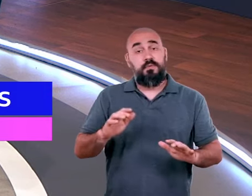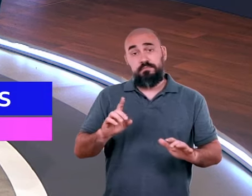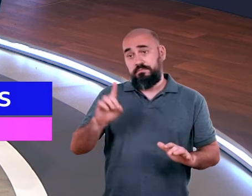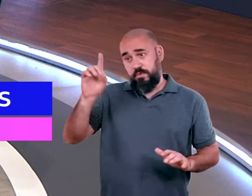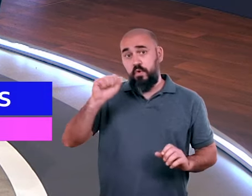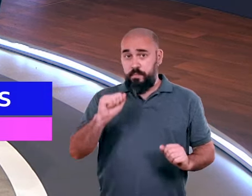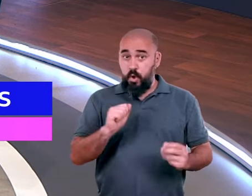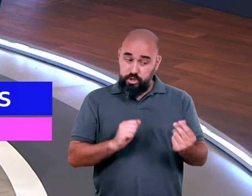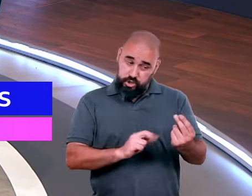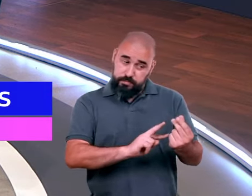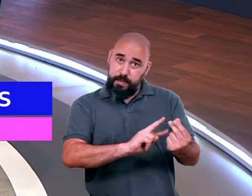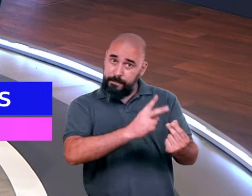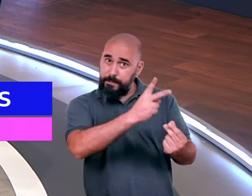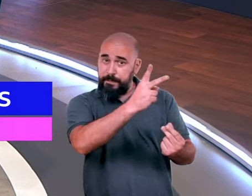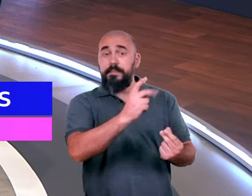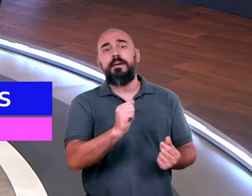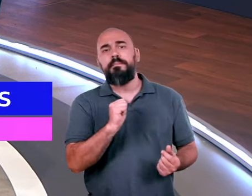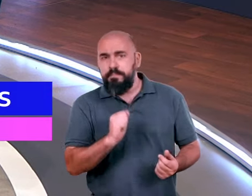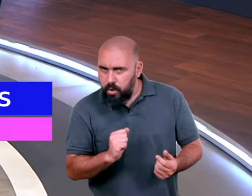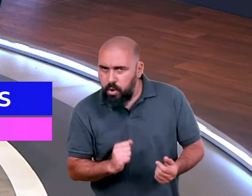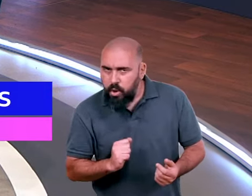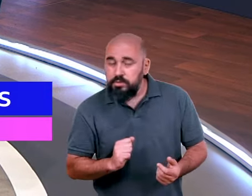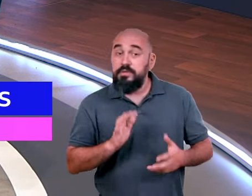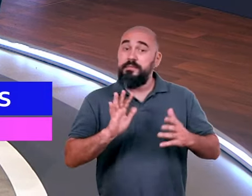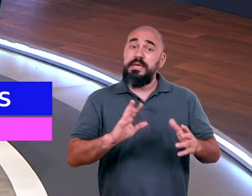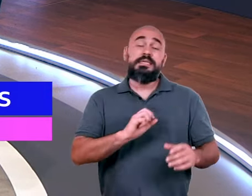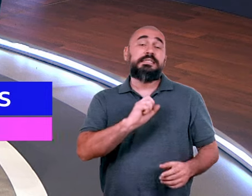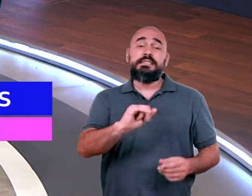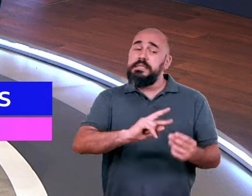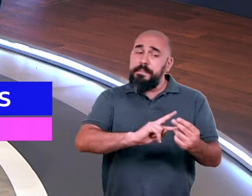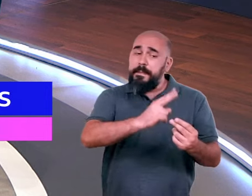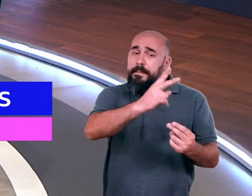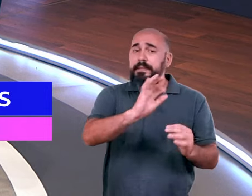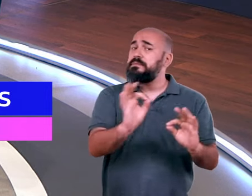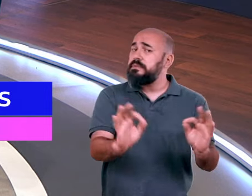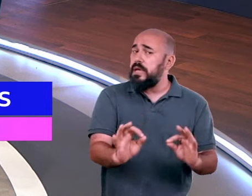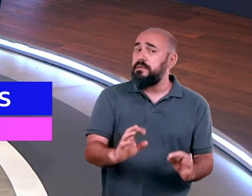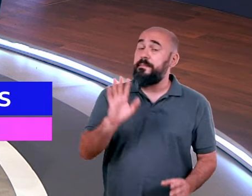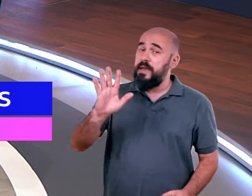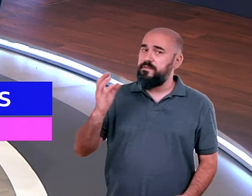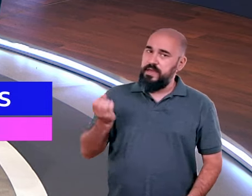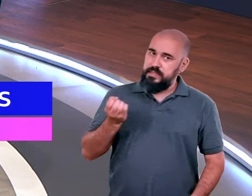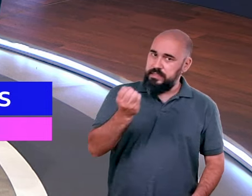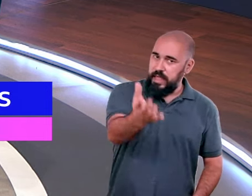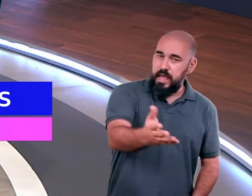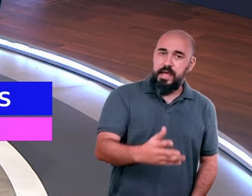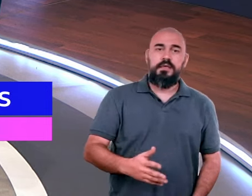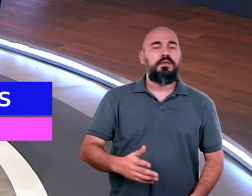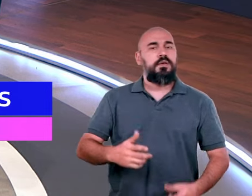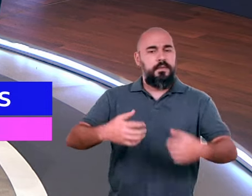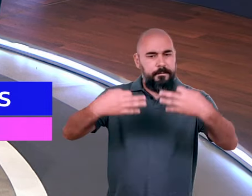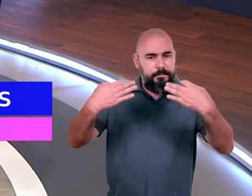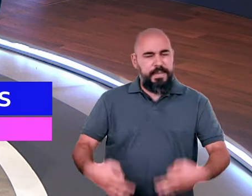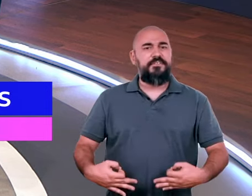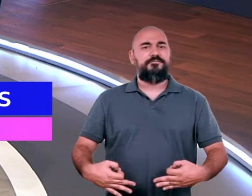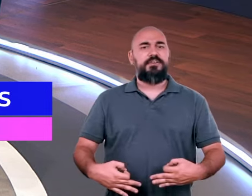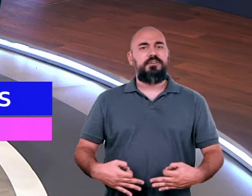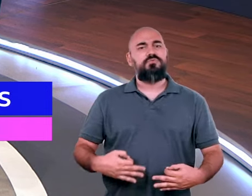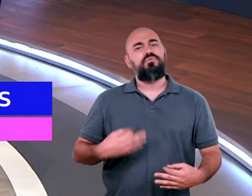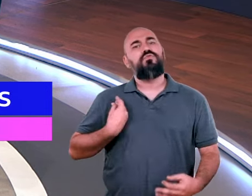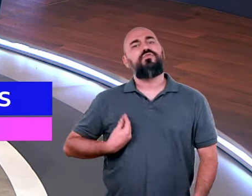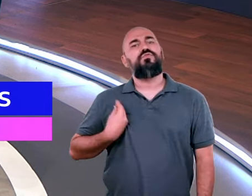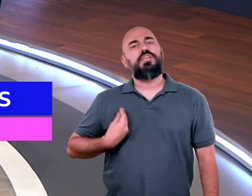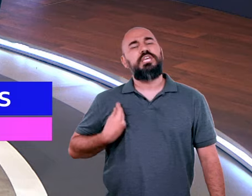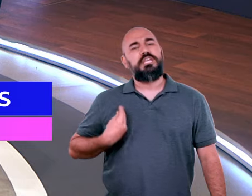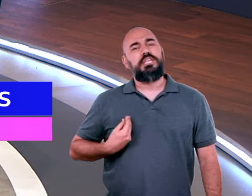que Deus não vai fazer prosperar. E se Ele não fizer prosperar, Ele vai te dar o suficiente para que você viva com aquilo que Ele